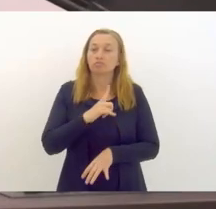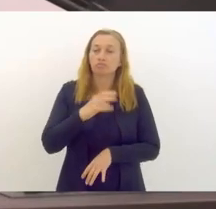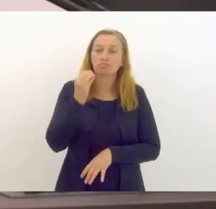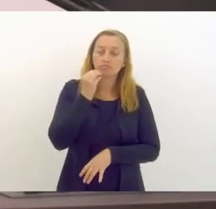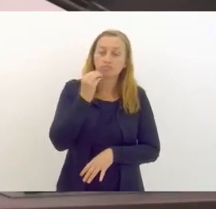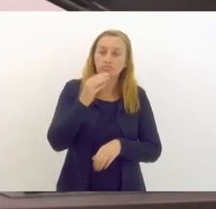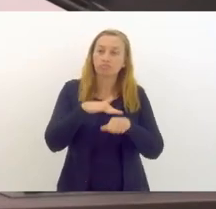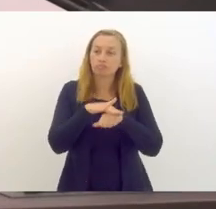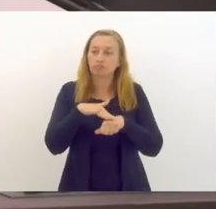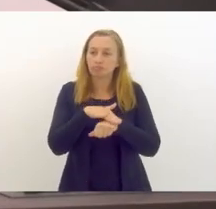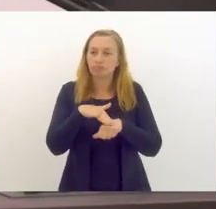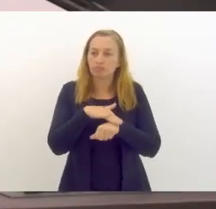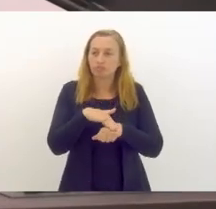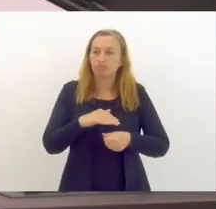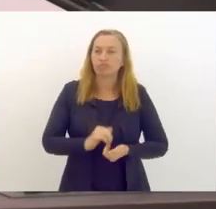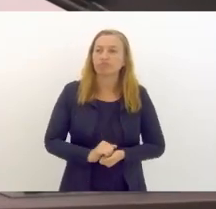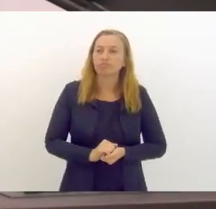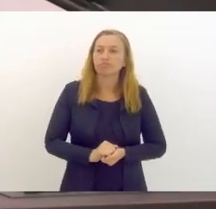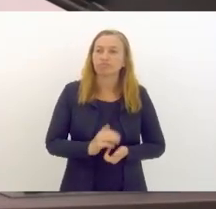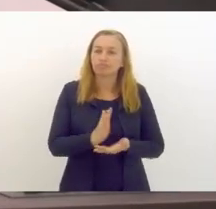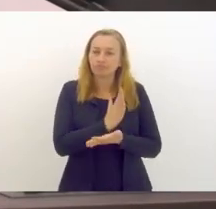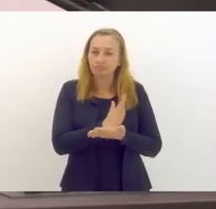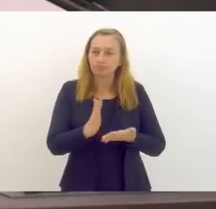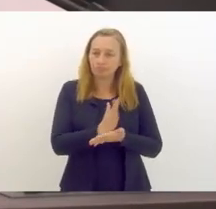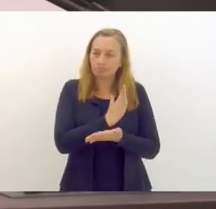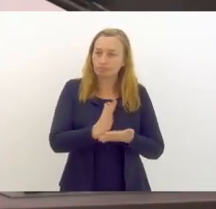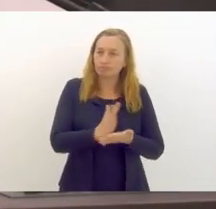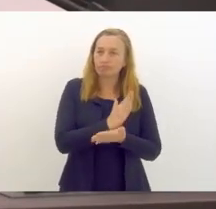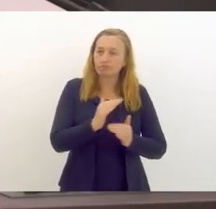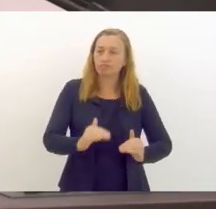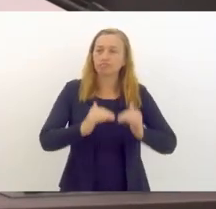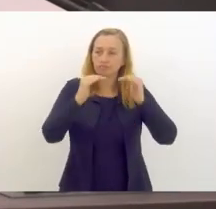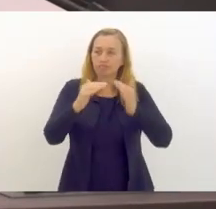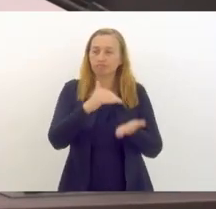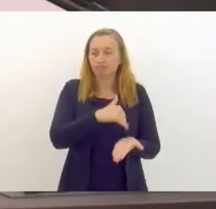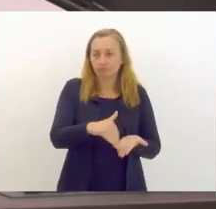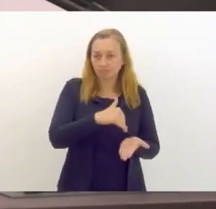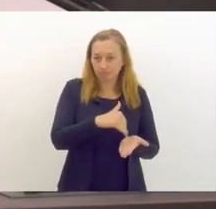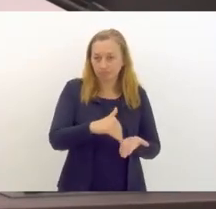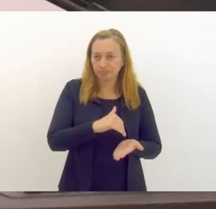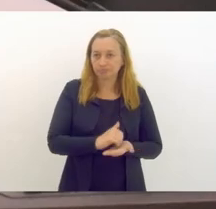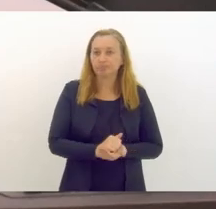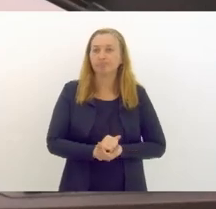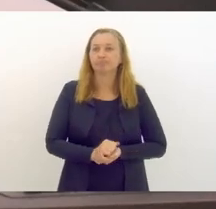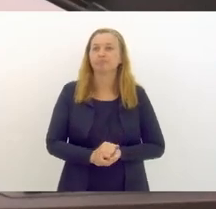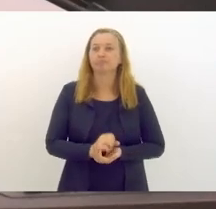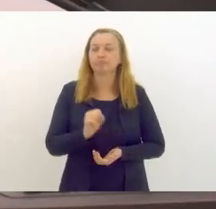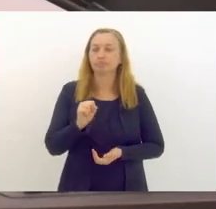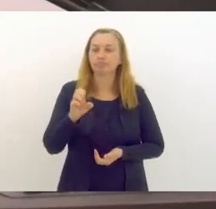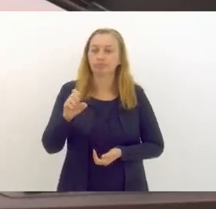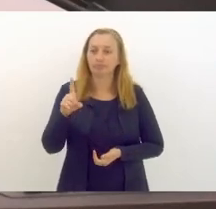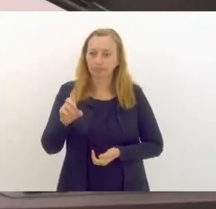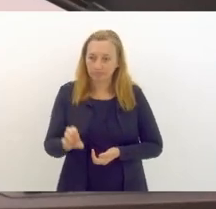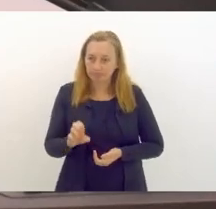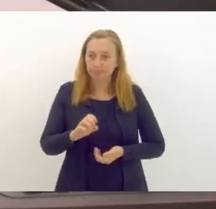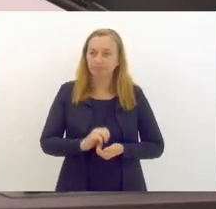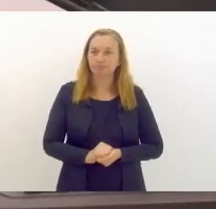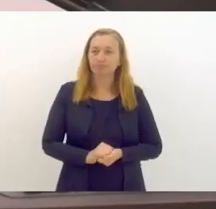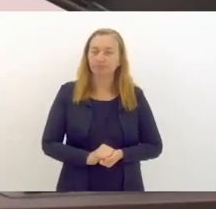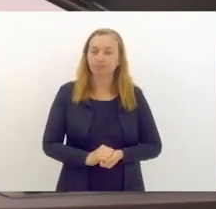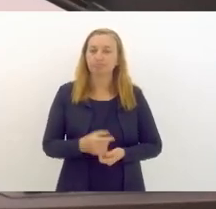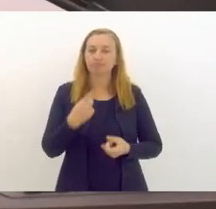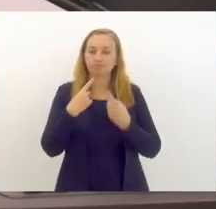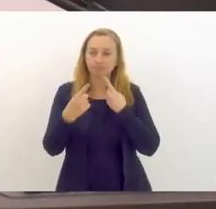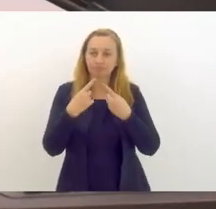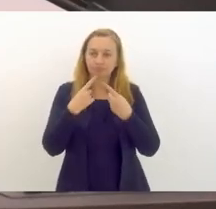de conversar com alguns subsecretários, superintendentes na sede, e há um